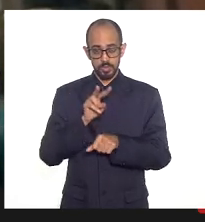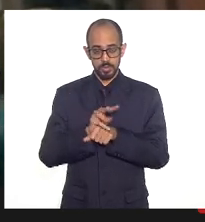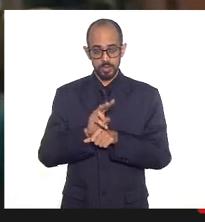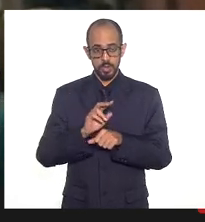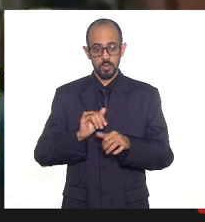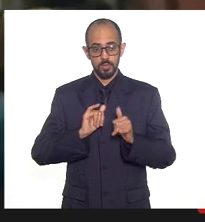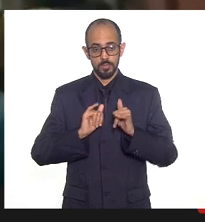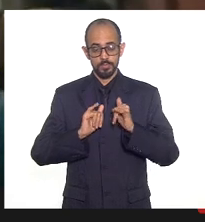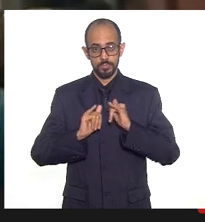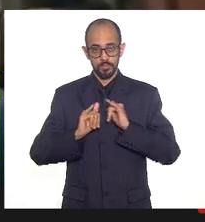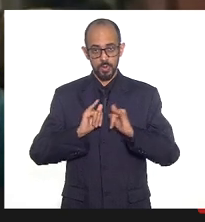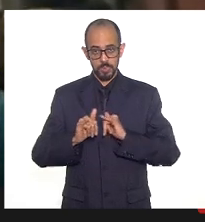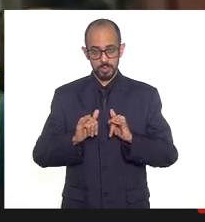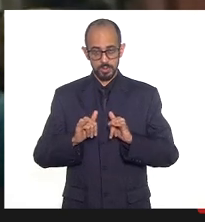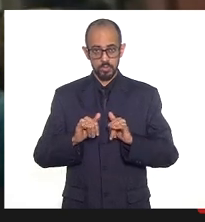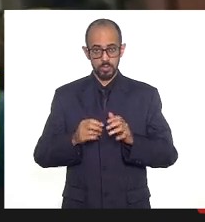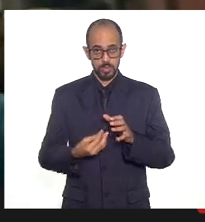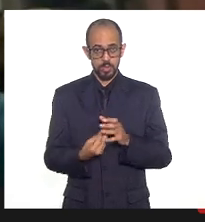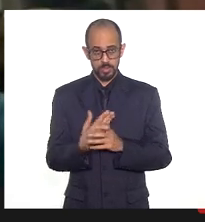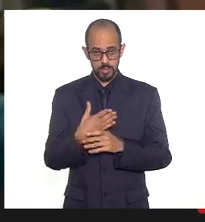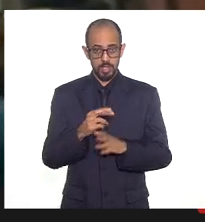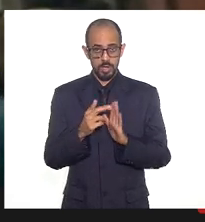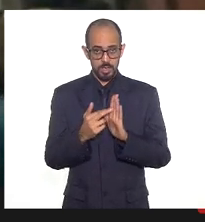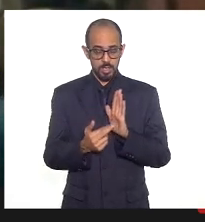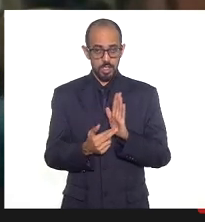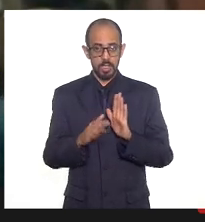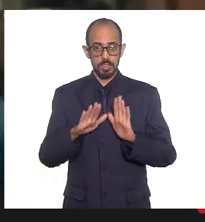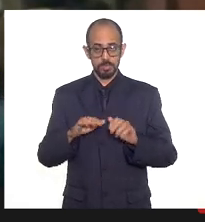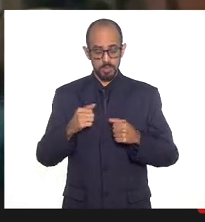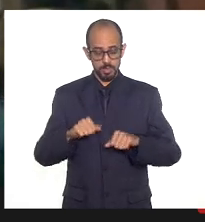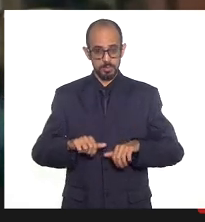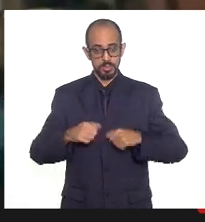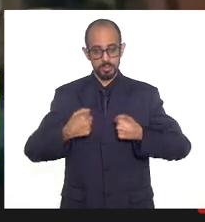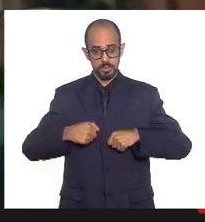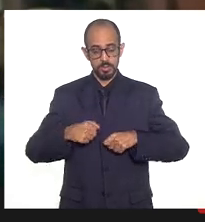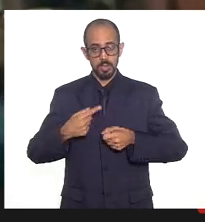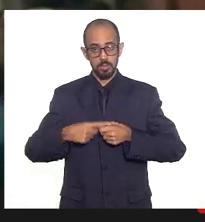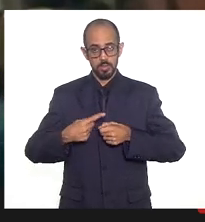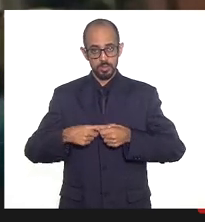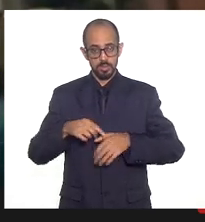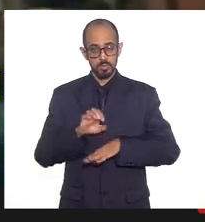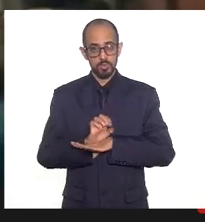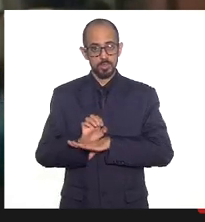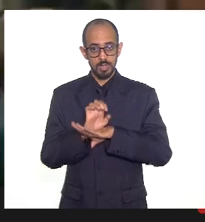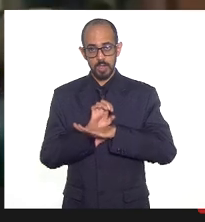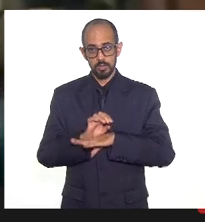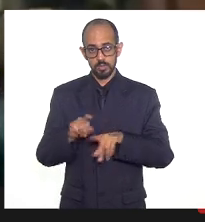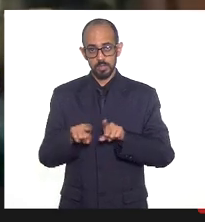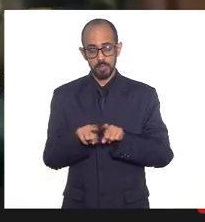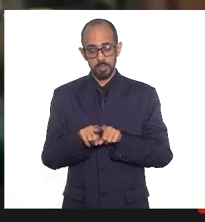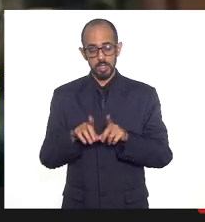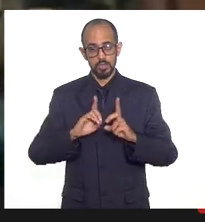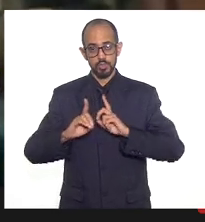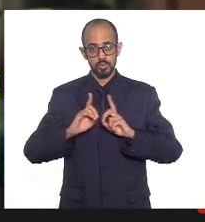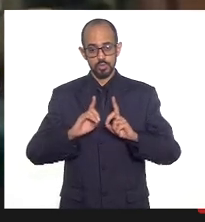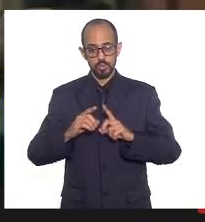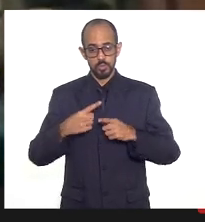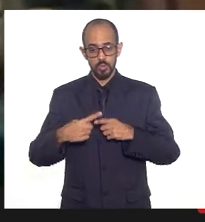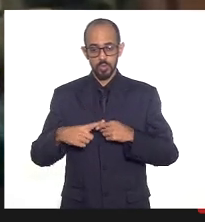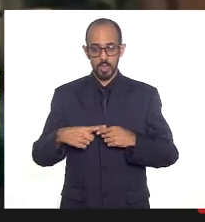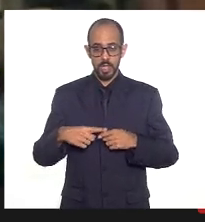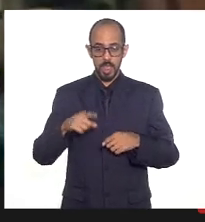regula essa questão, ele é um debate que precisa ser feito no âmbito dos municípios e no âmbito dos estados também, porque